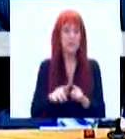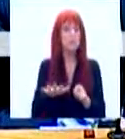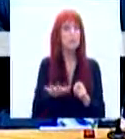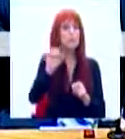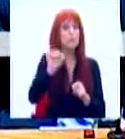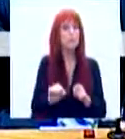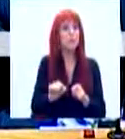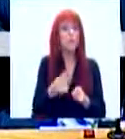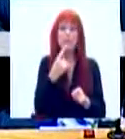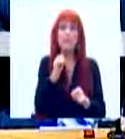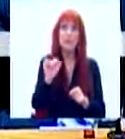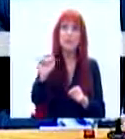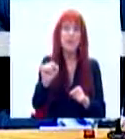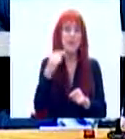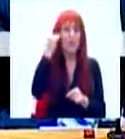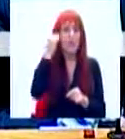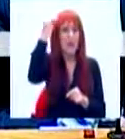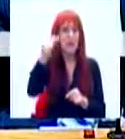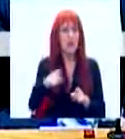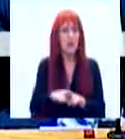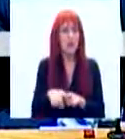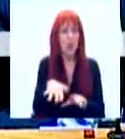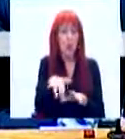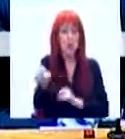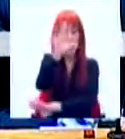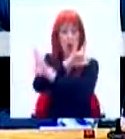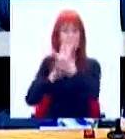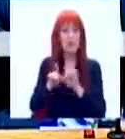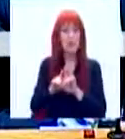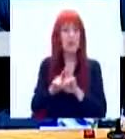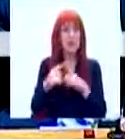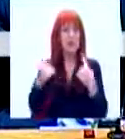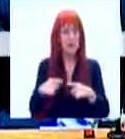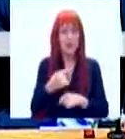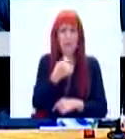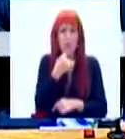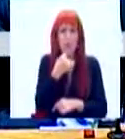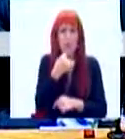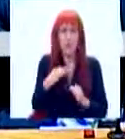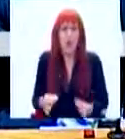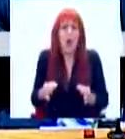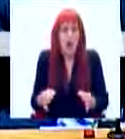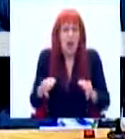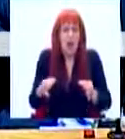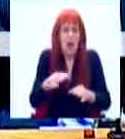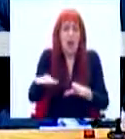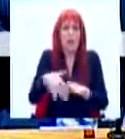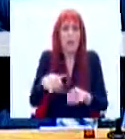quadro do Reino Unido e, em particular, no contexto europeu, têm sido bastante adiadas